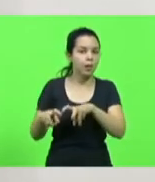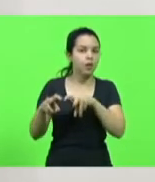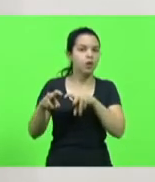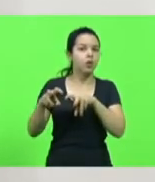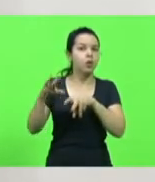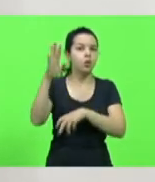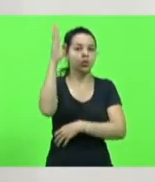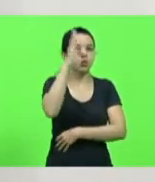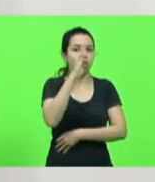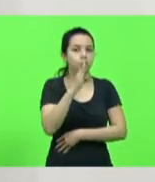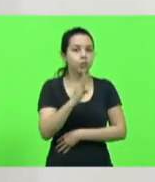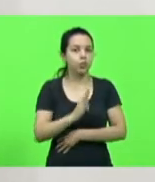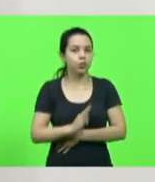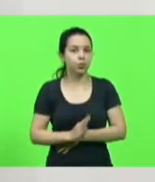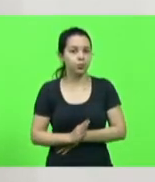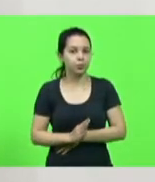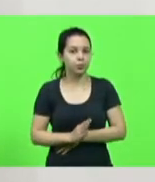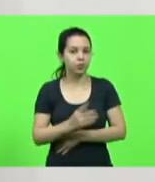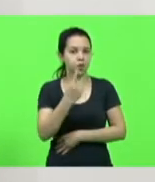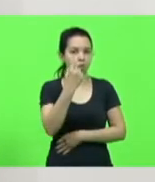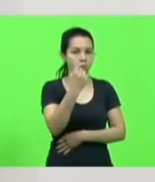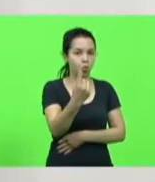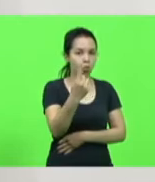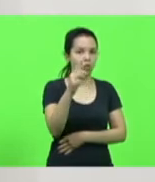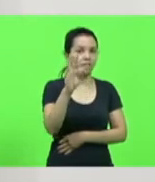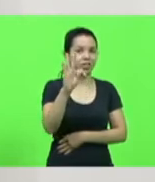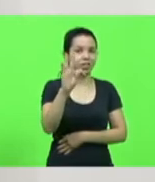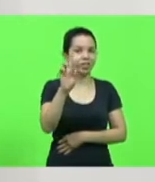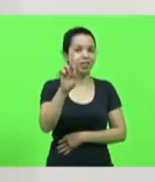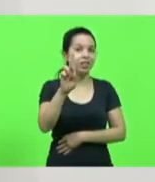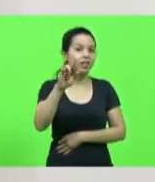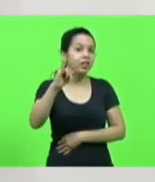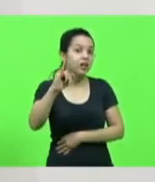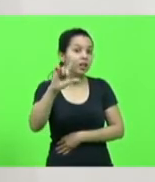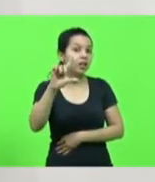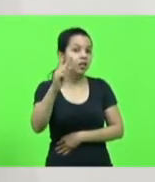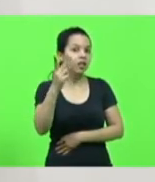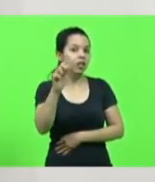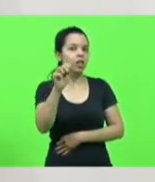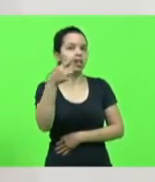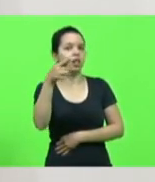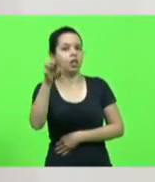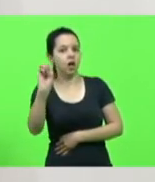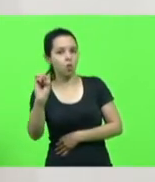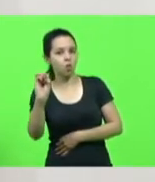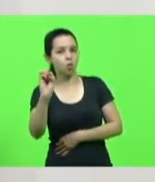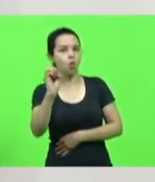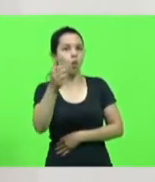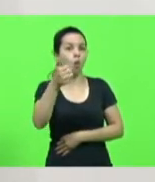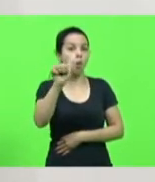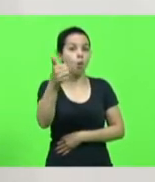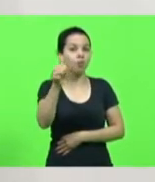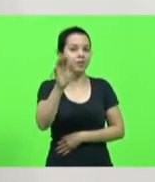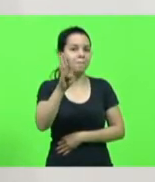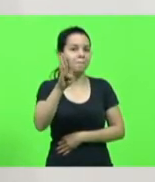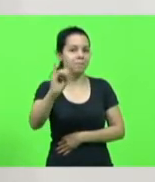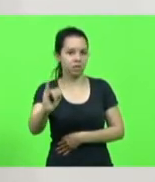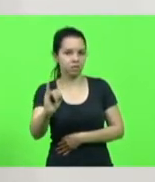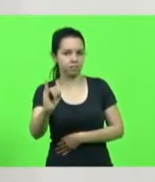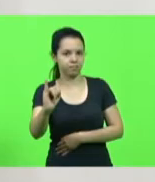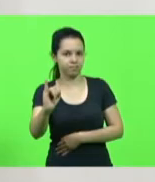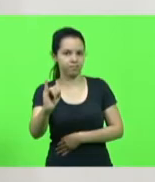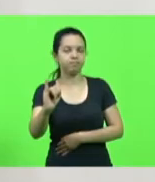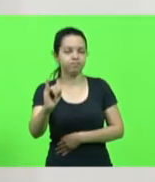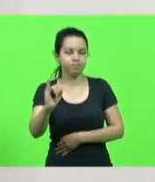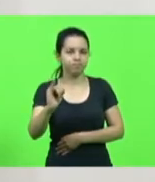no Brasil, 1 trilhão e 11 bilhões. 1 trilhão e